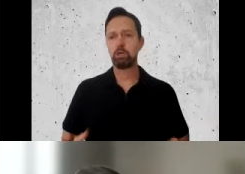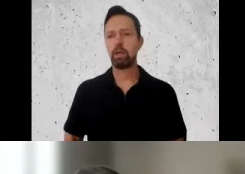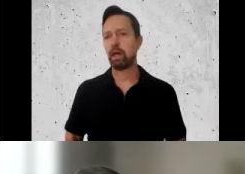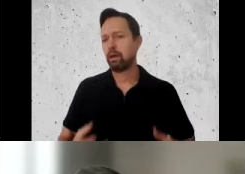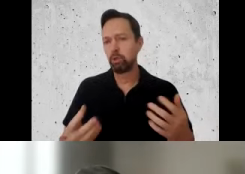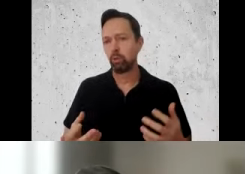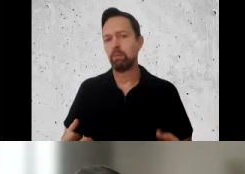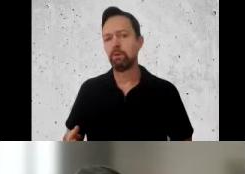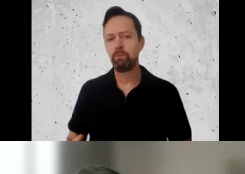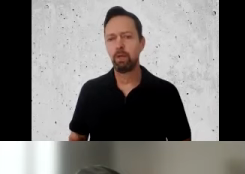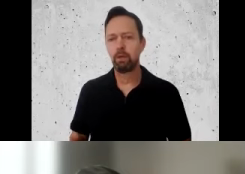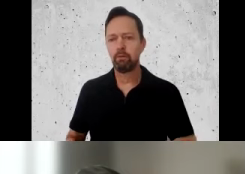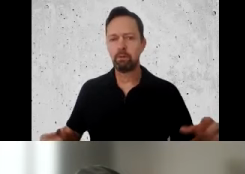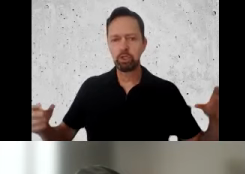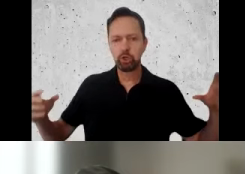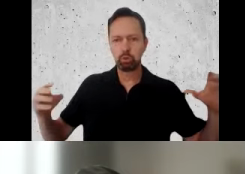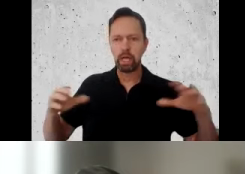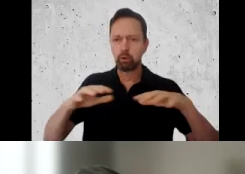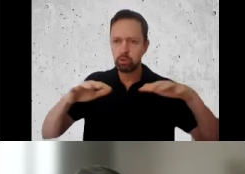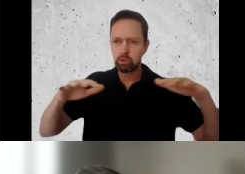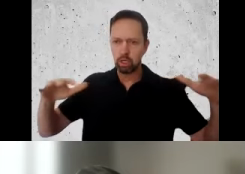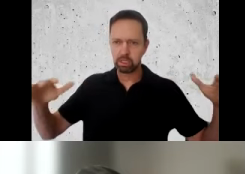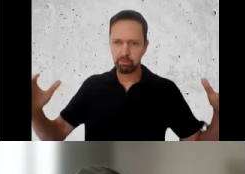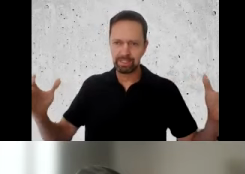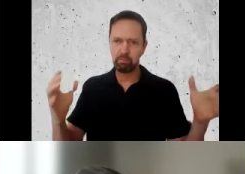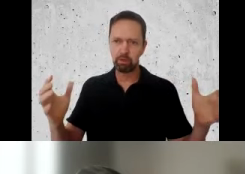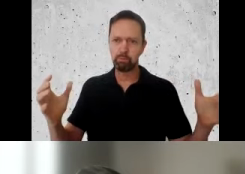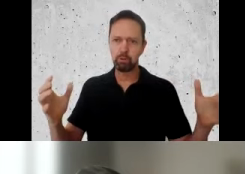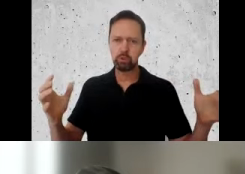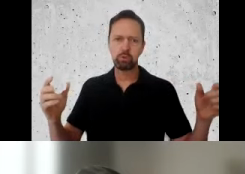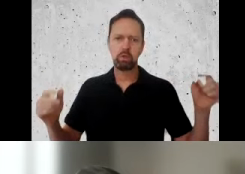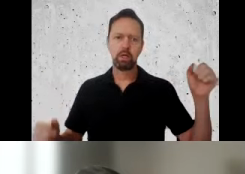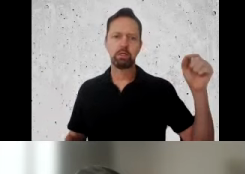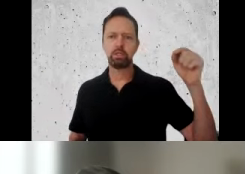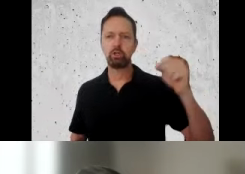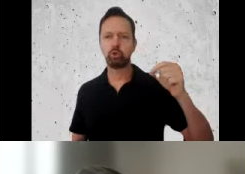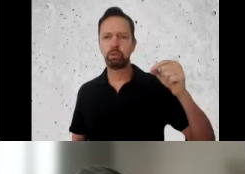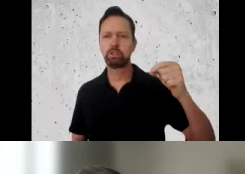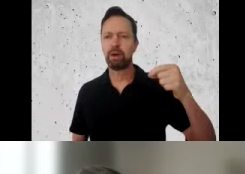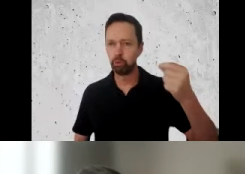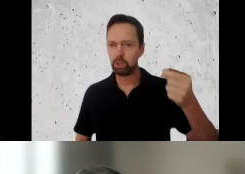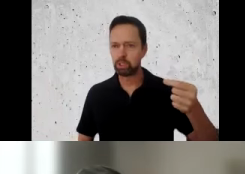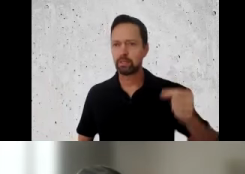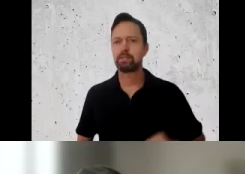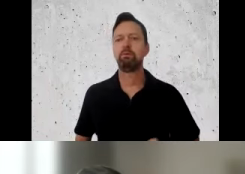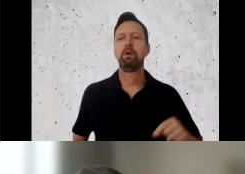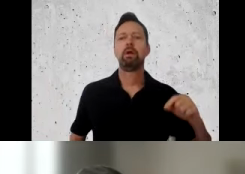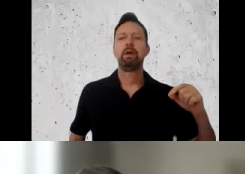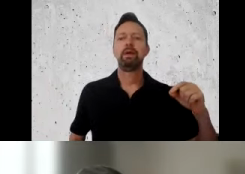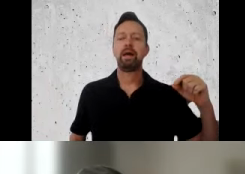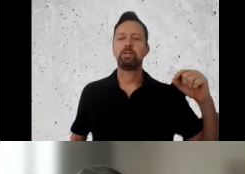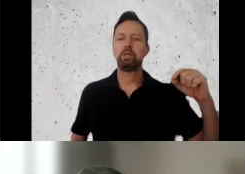aí surgiu a ideia muito óbvia, vamos se juntar todos nós que estamos em cima do poço, a gente se junta, chama